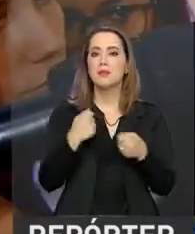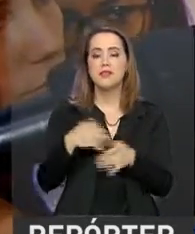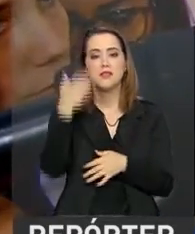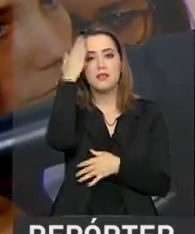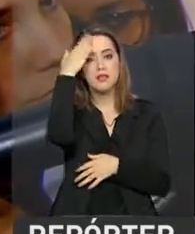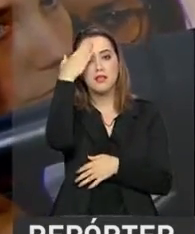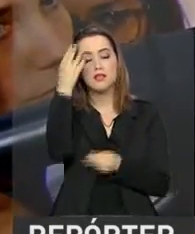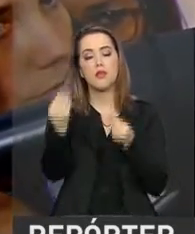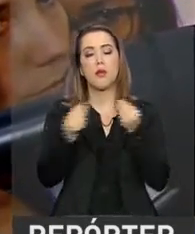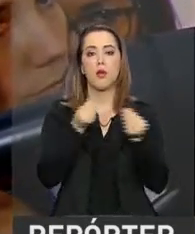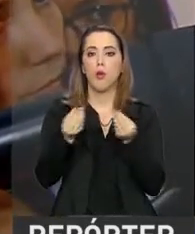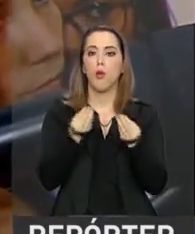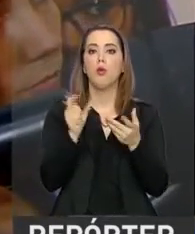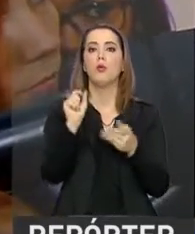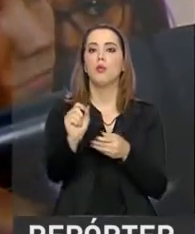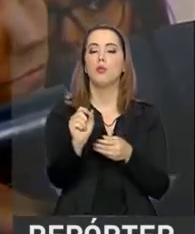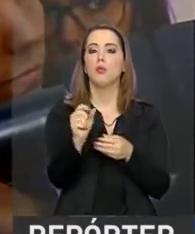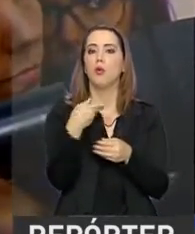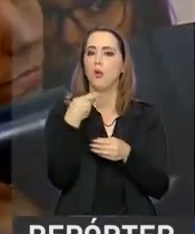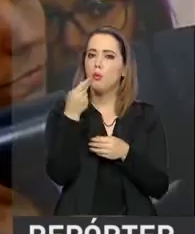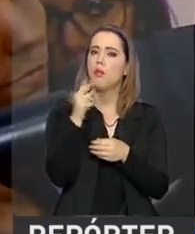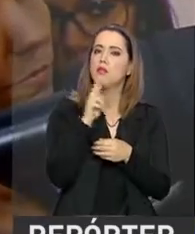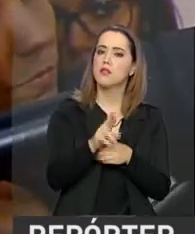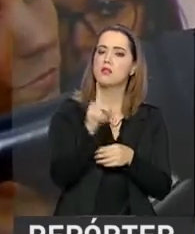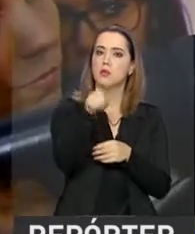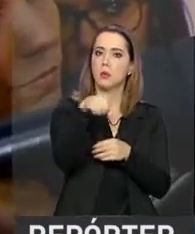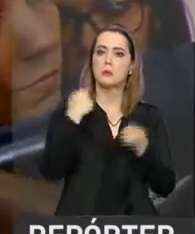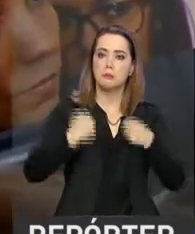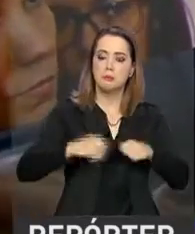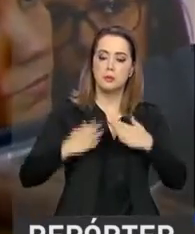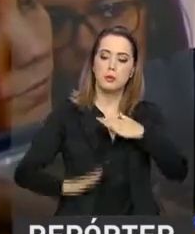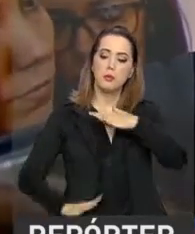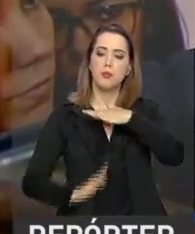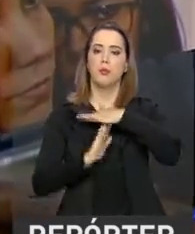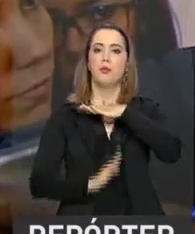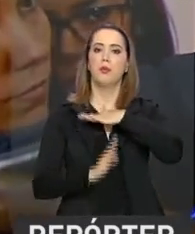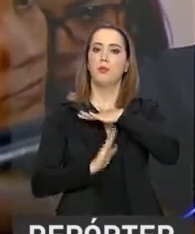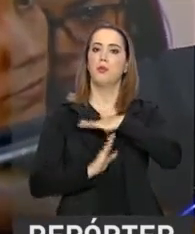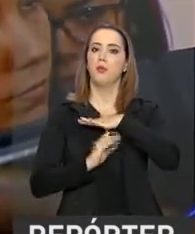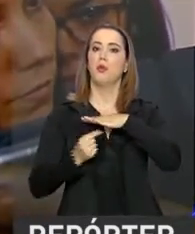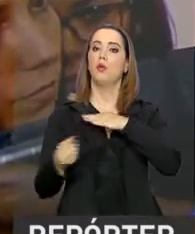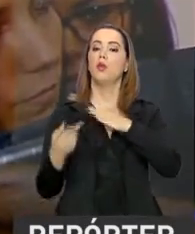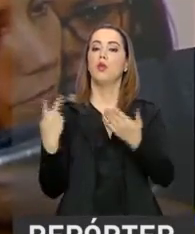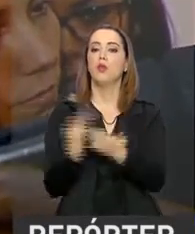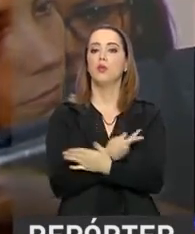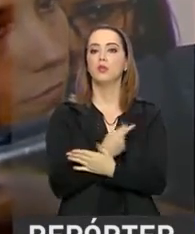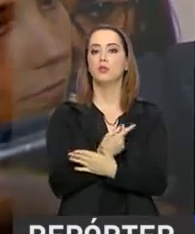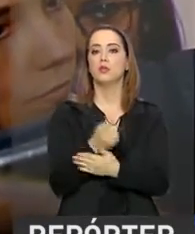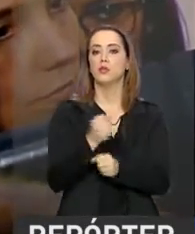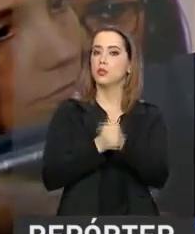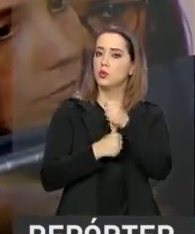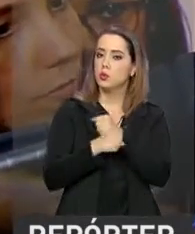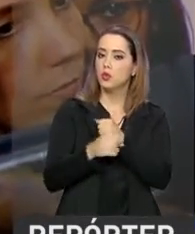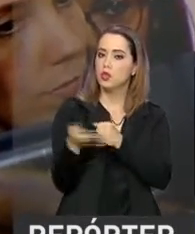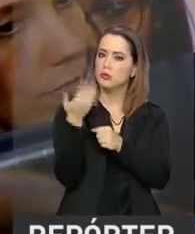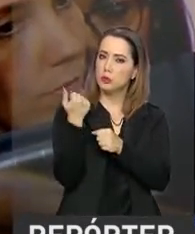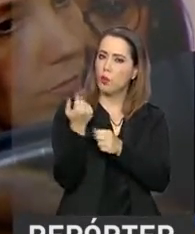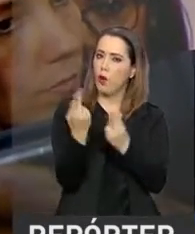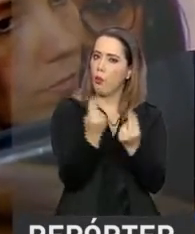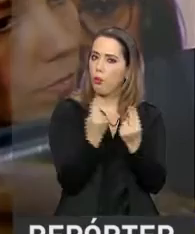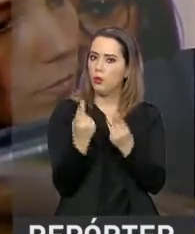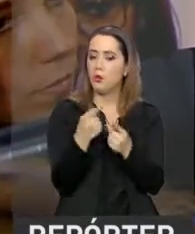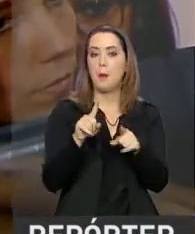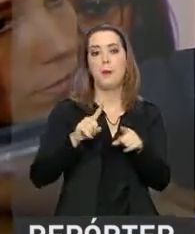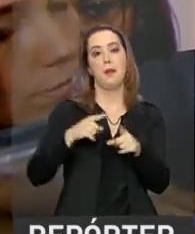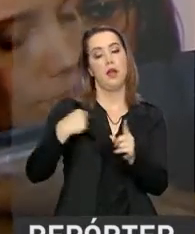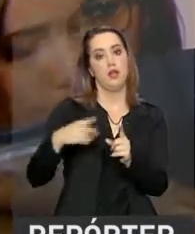nós mantermos, contingenciarmos as despesas ao limite em que elas aconteceram no ano anterior, mais a